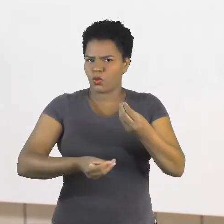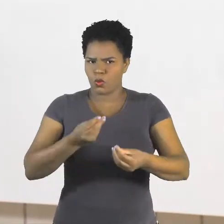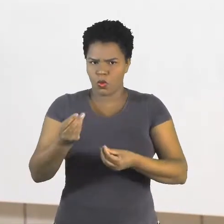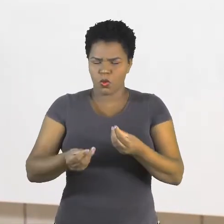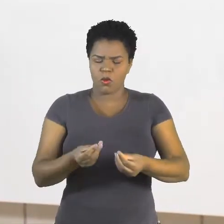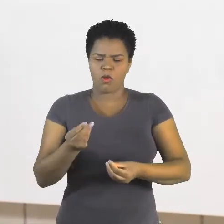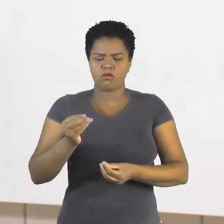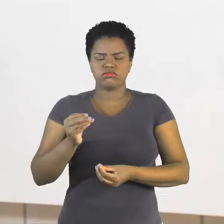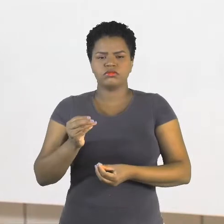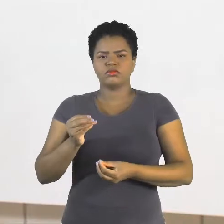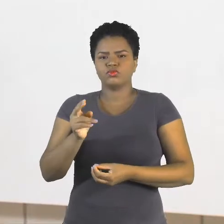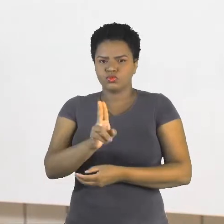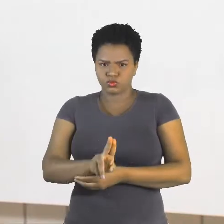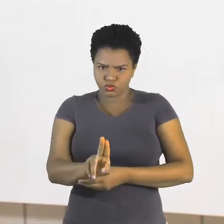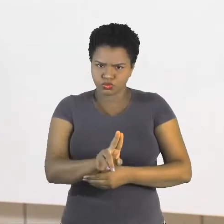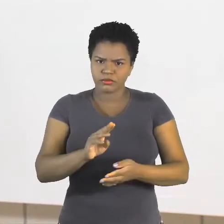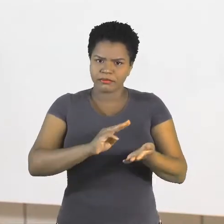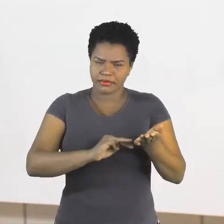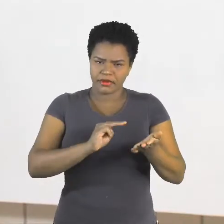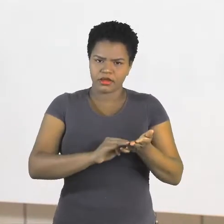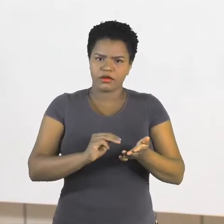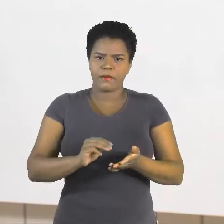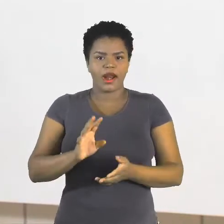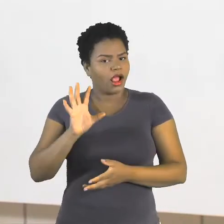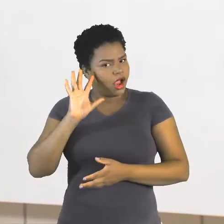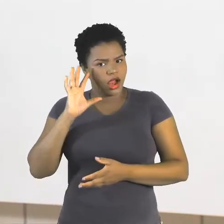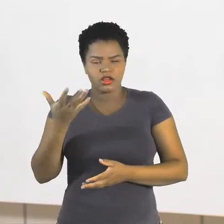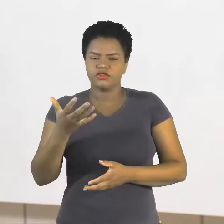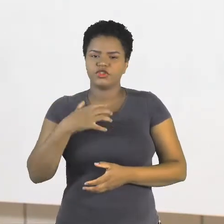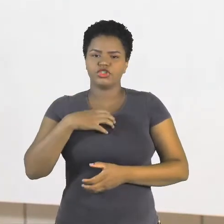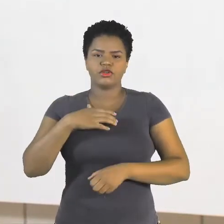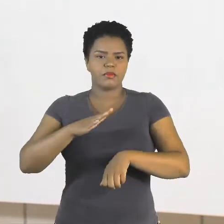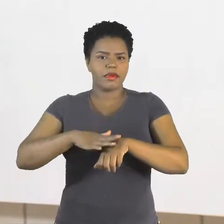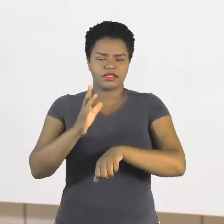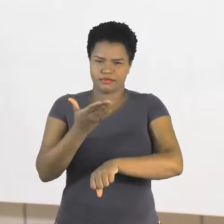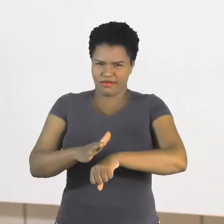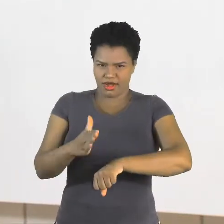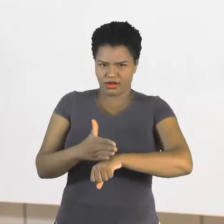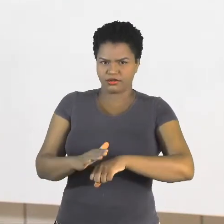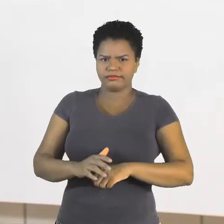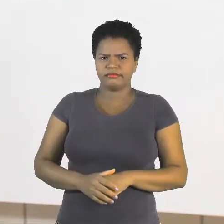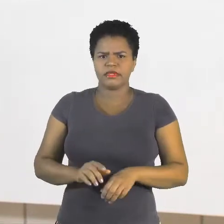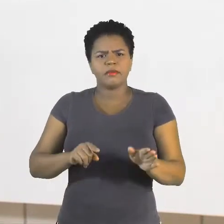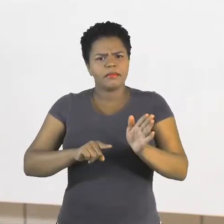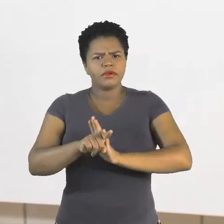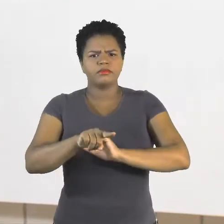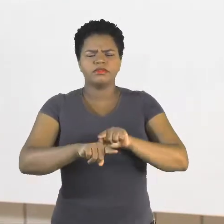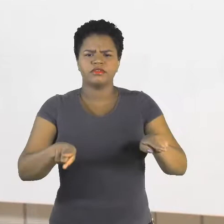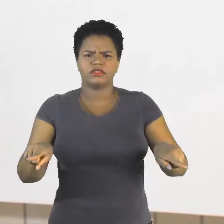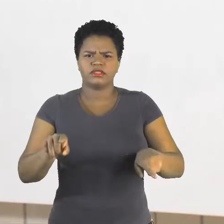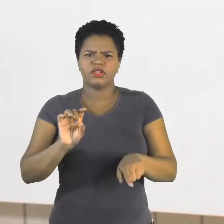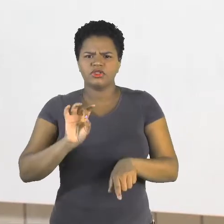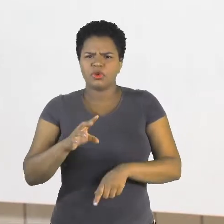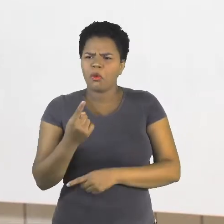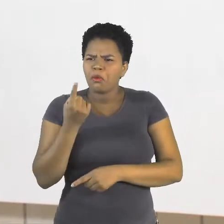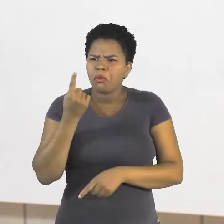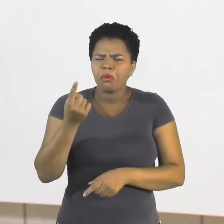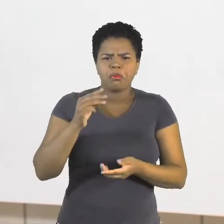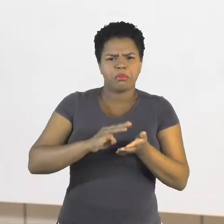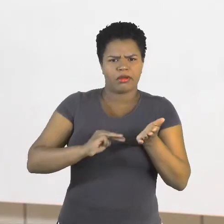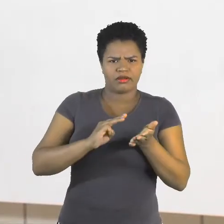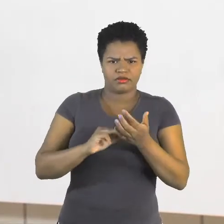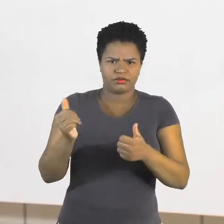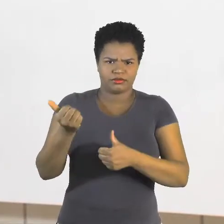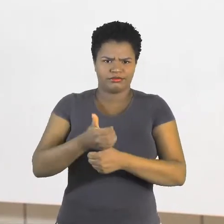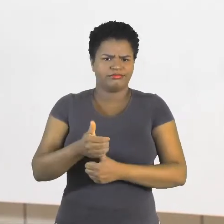bem prática. Mas aí eu pergunto para vocês, será que existe só esse método, o método da substituição? Claro